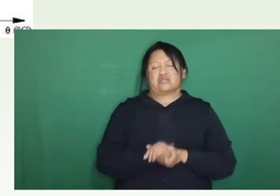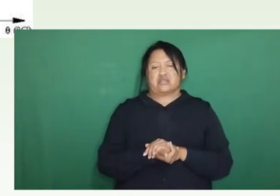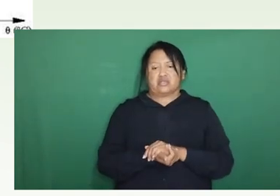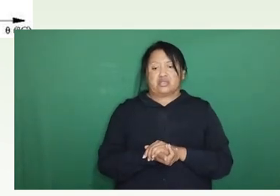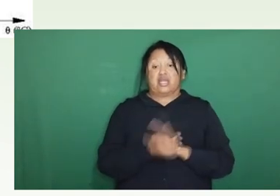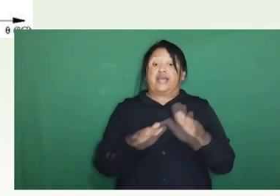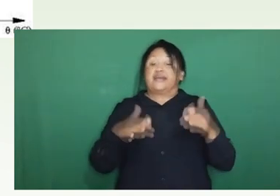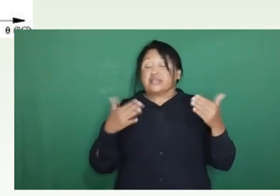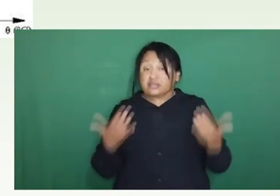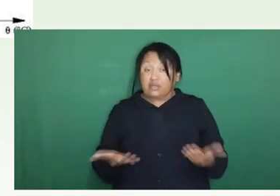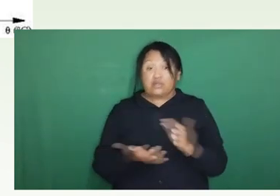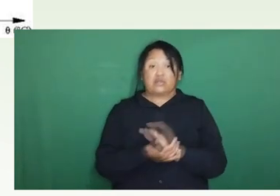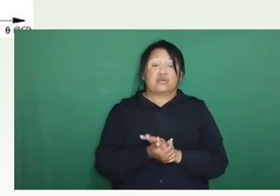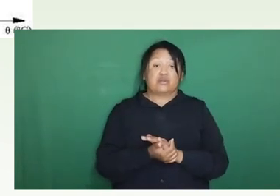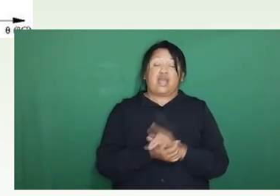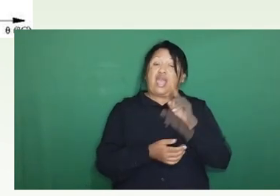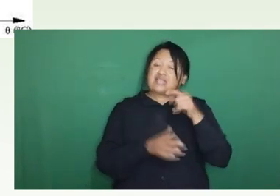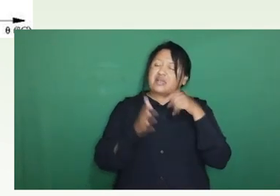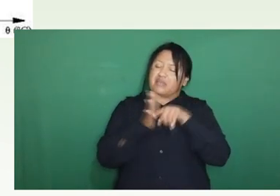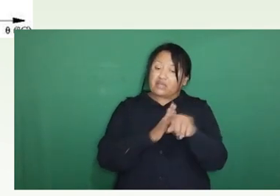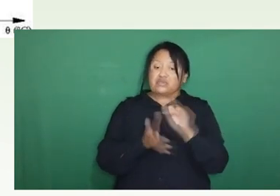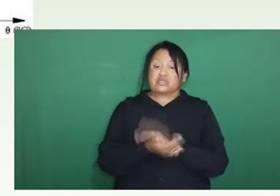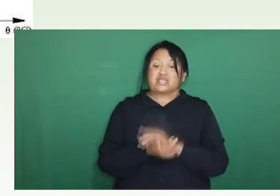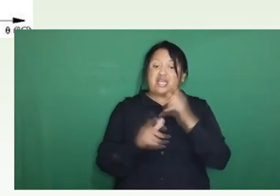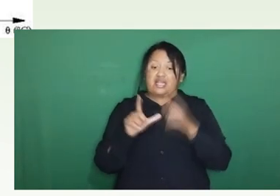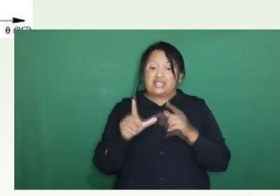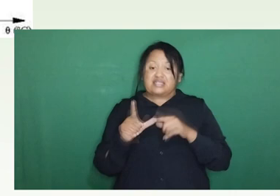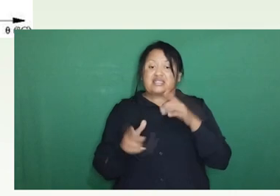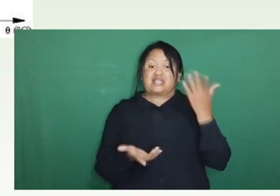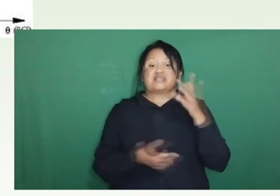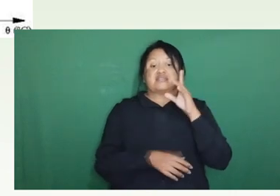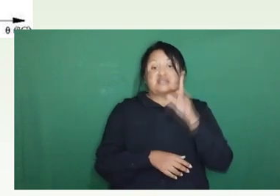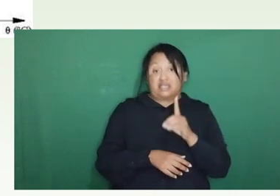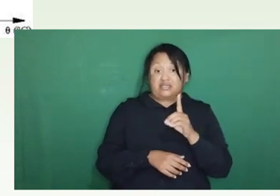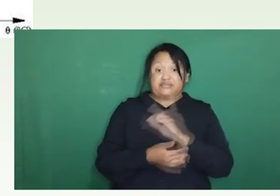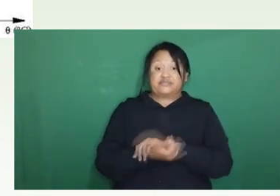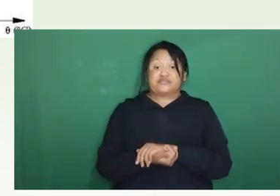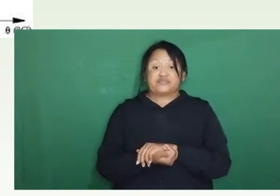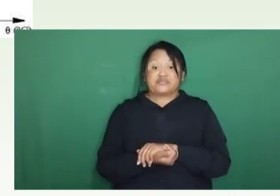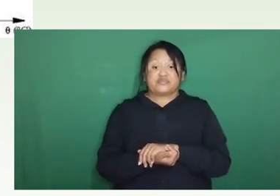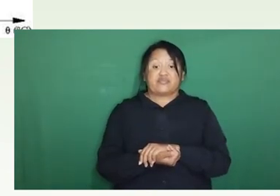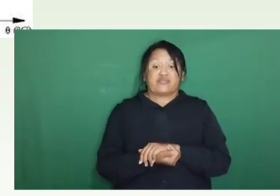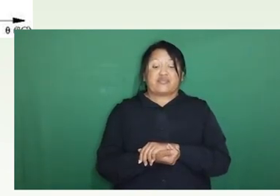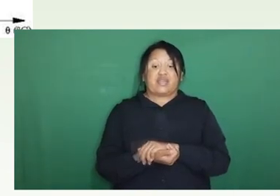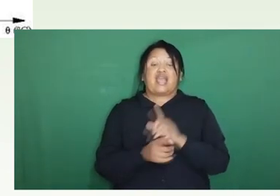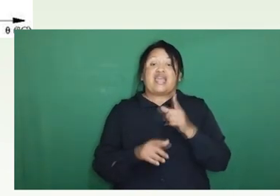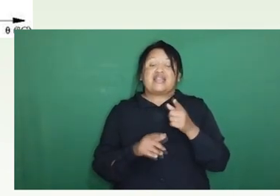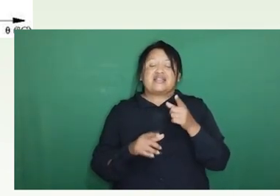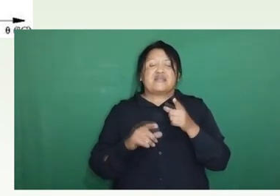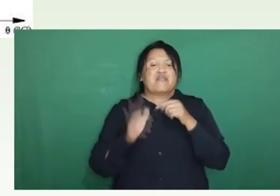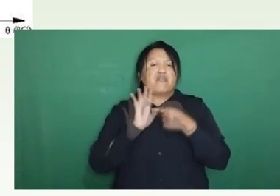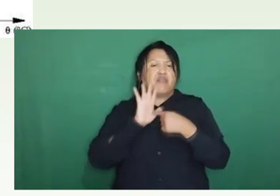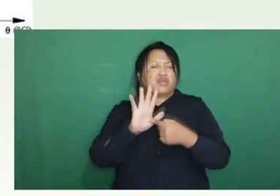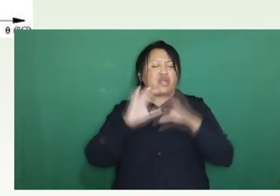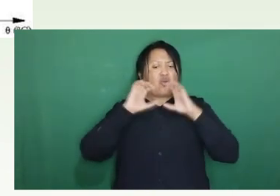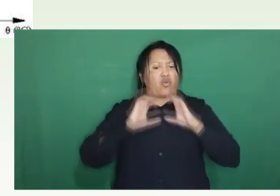superfície Então essa alternativa na letra D aqui tá certo onde ele disse